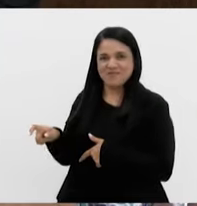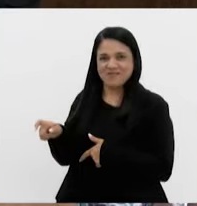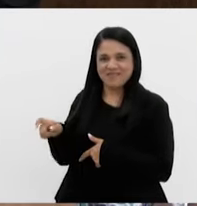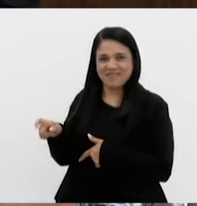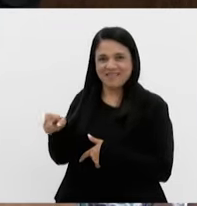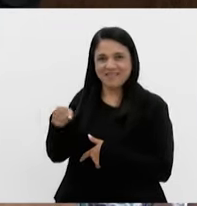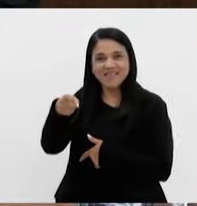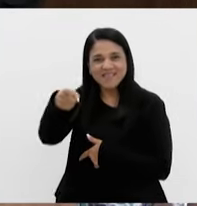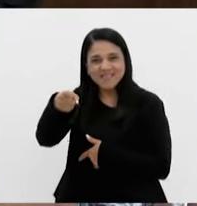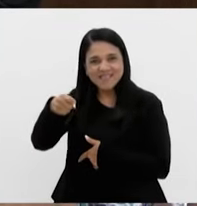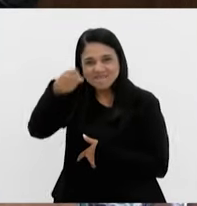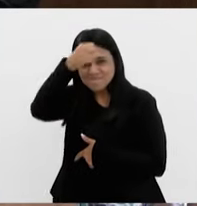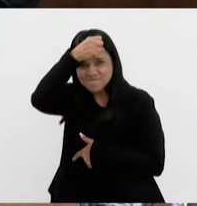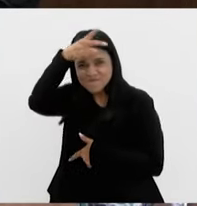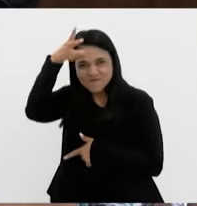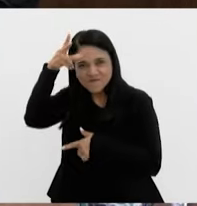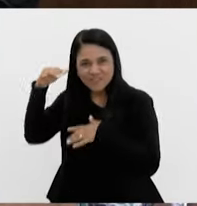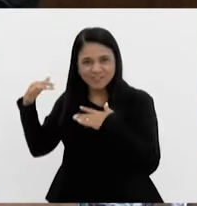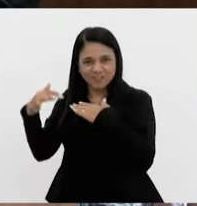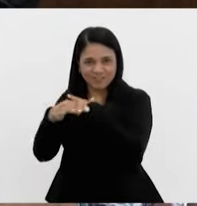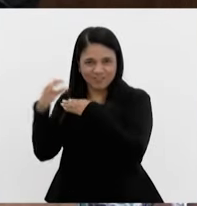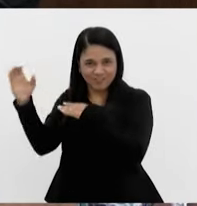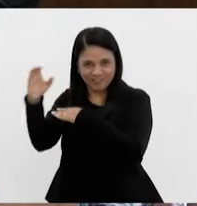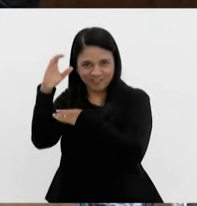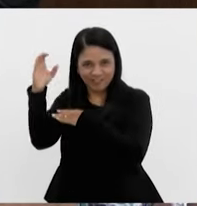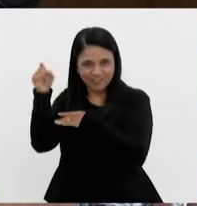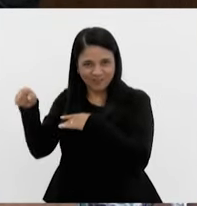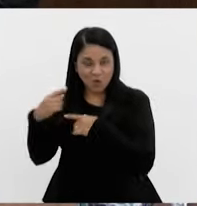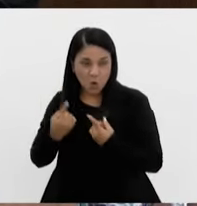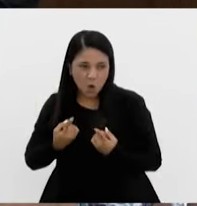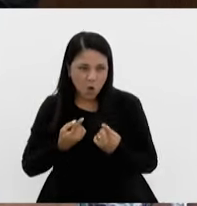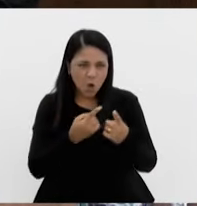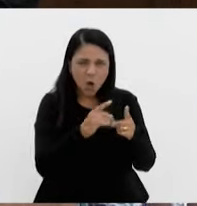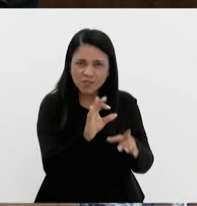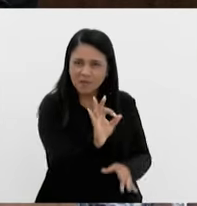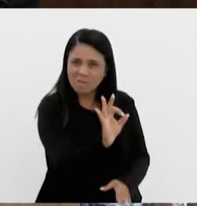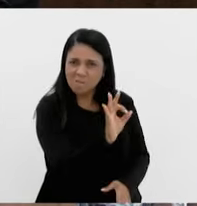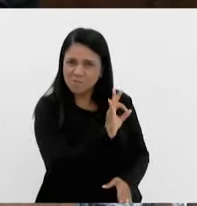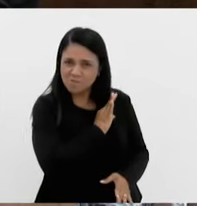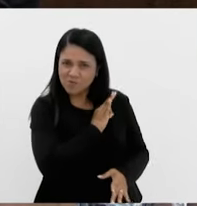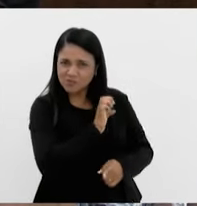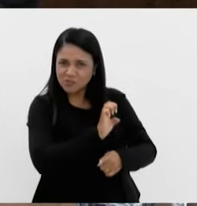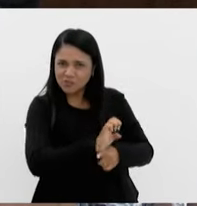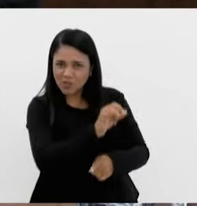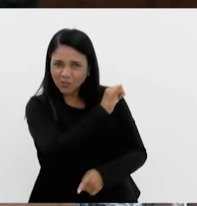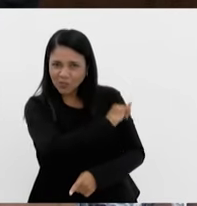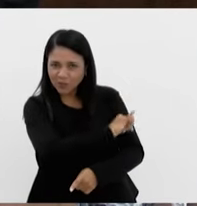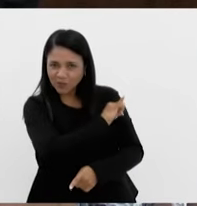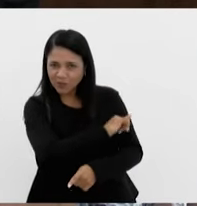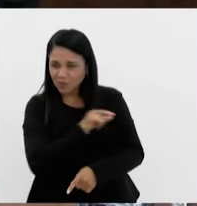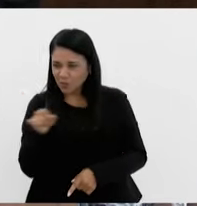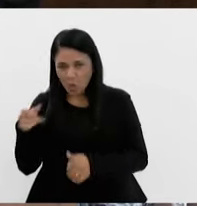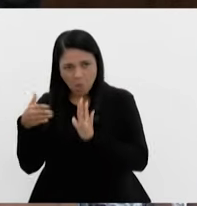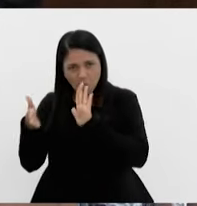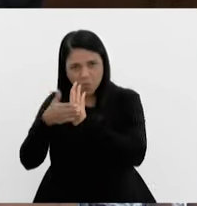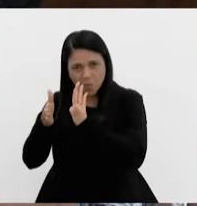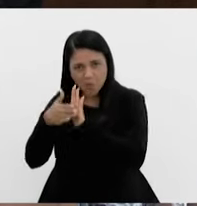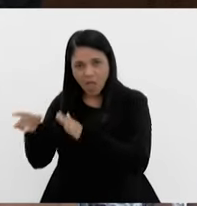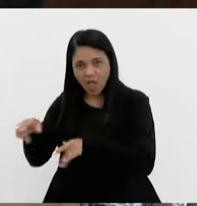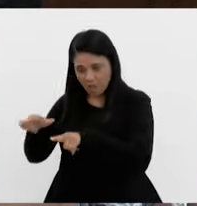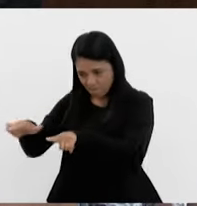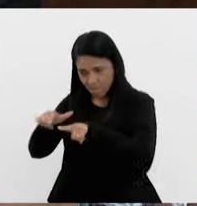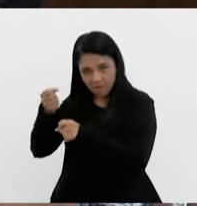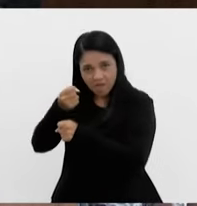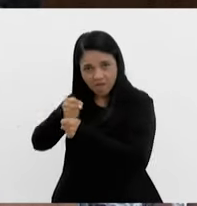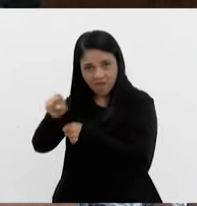a instituição Polícia Militar do Estado do Rio de Janeiro porque quando ele propõe uma Moção de repúdio ao